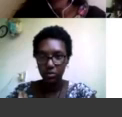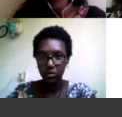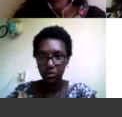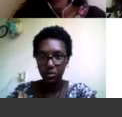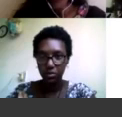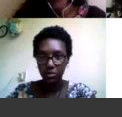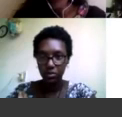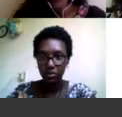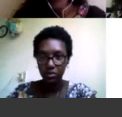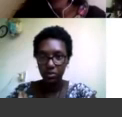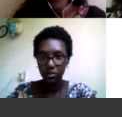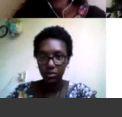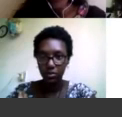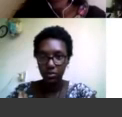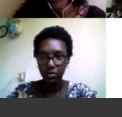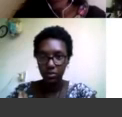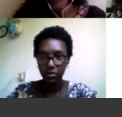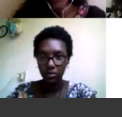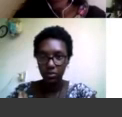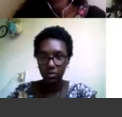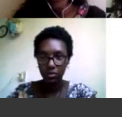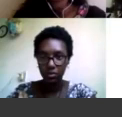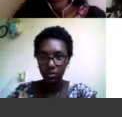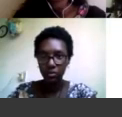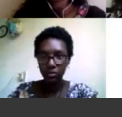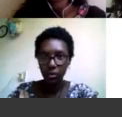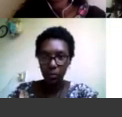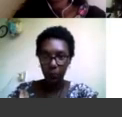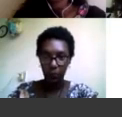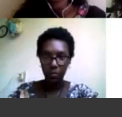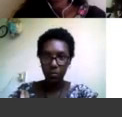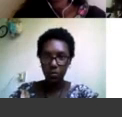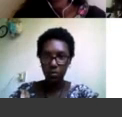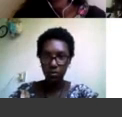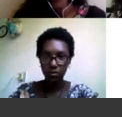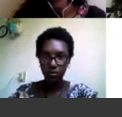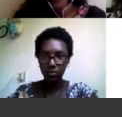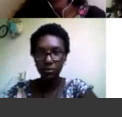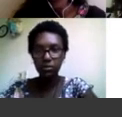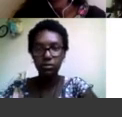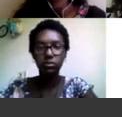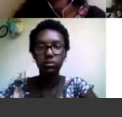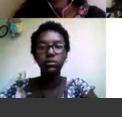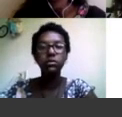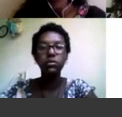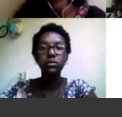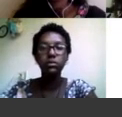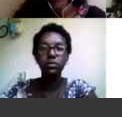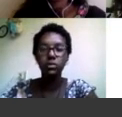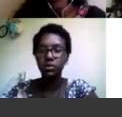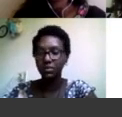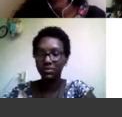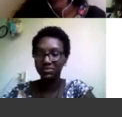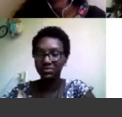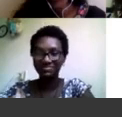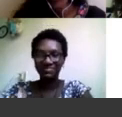Então, os nossos trabalhos desenvolvidos em três escolas, parceiras, na escola de primeiro grau